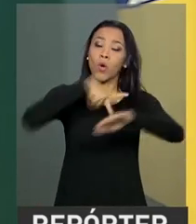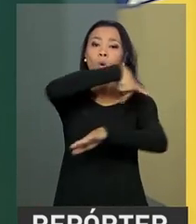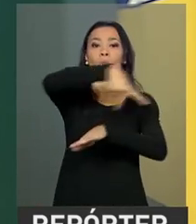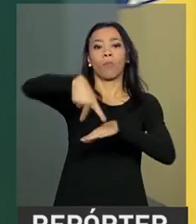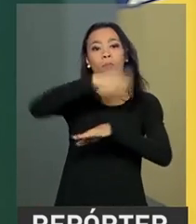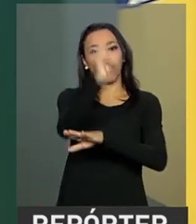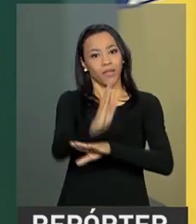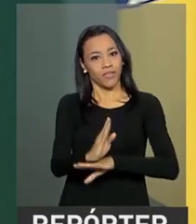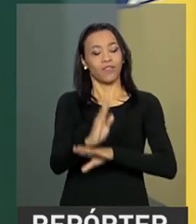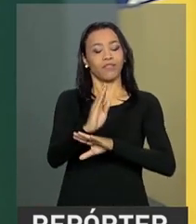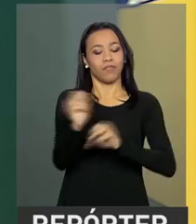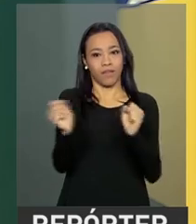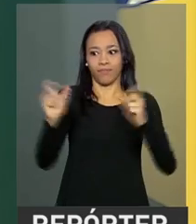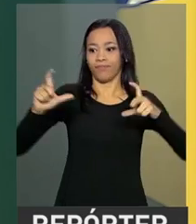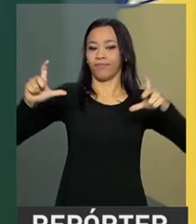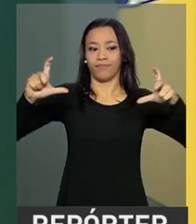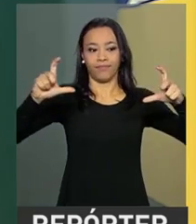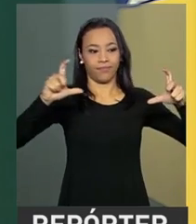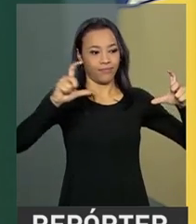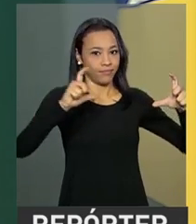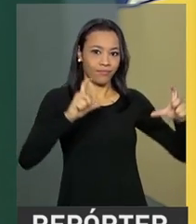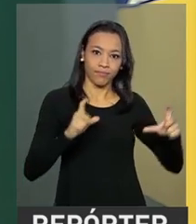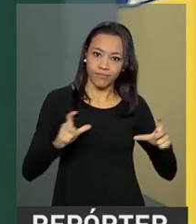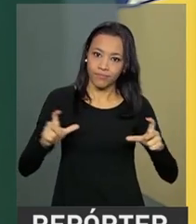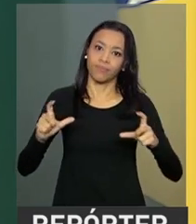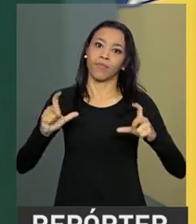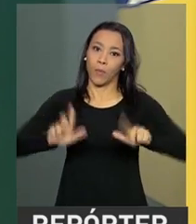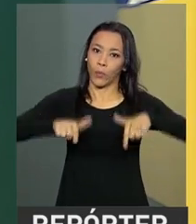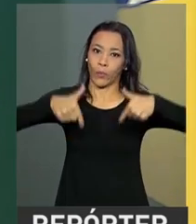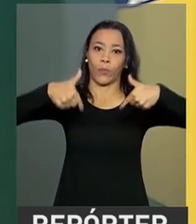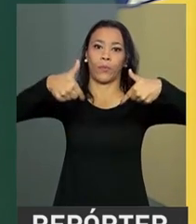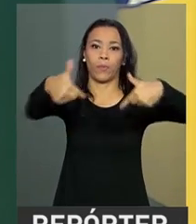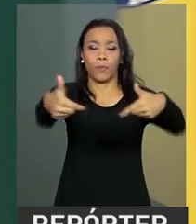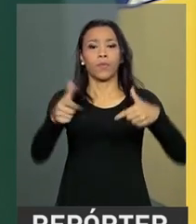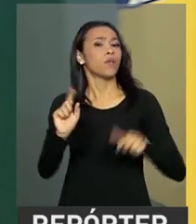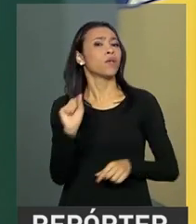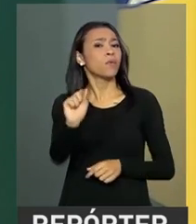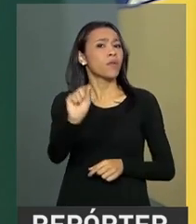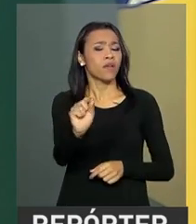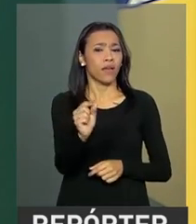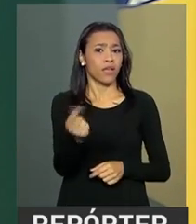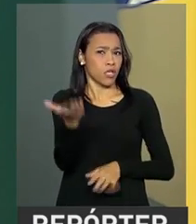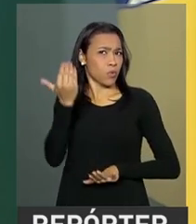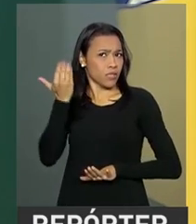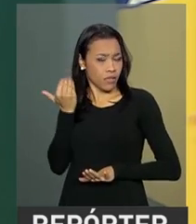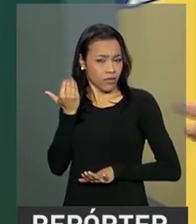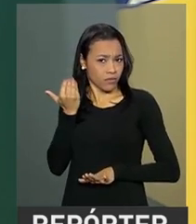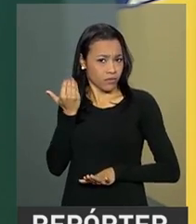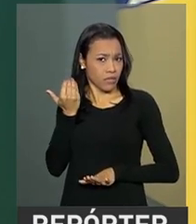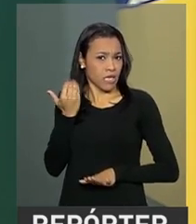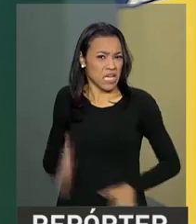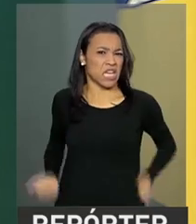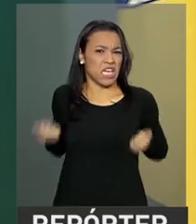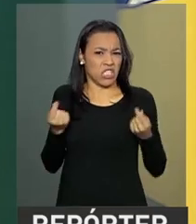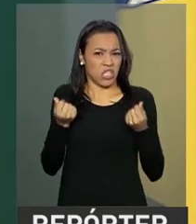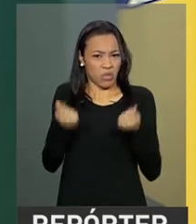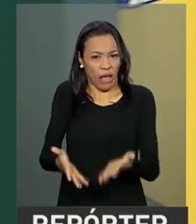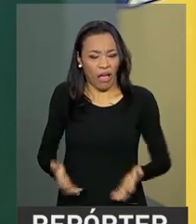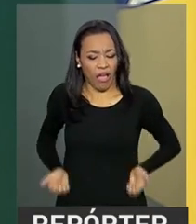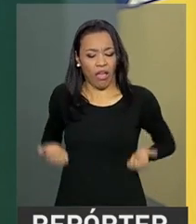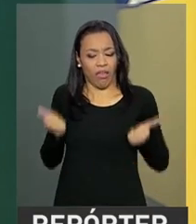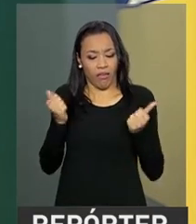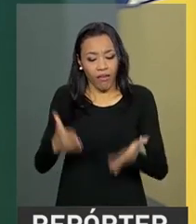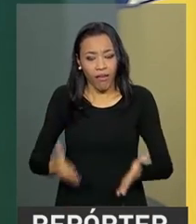a realidade, né? E a nossa realidade hoje é de quem, no passado, gasta muito